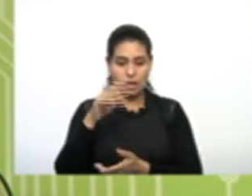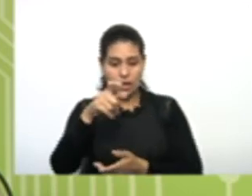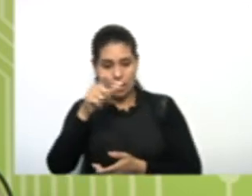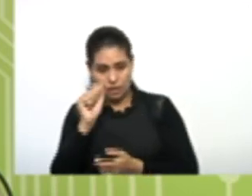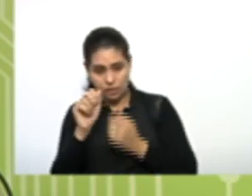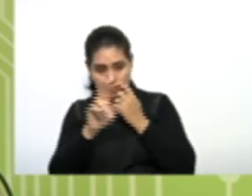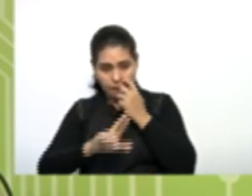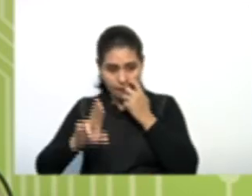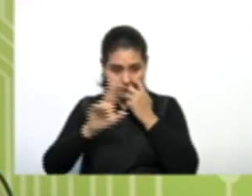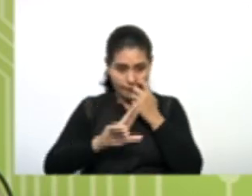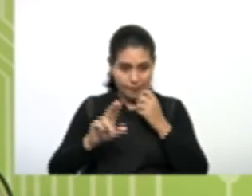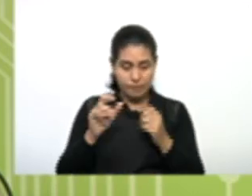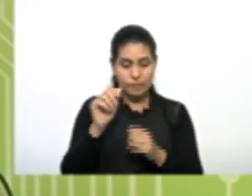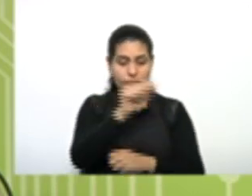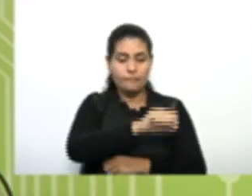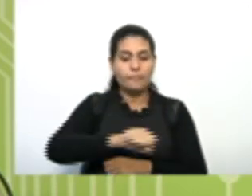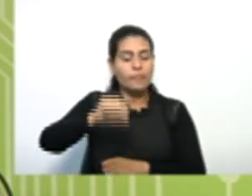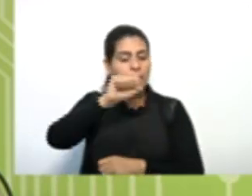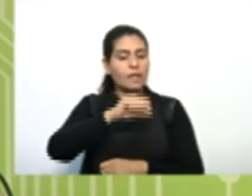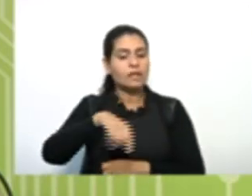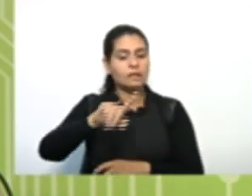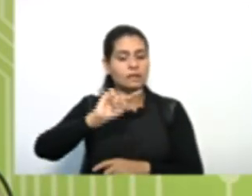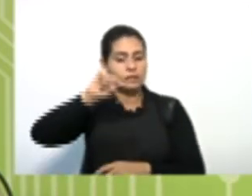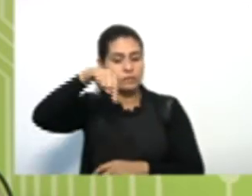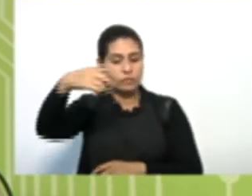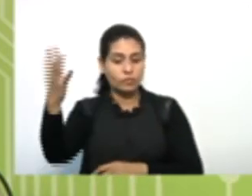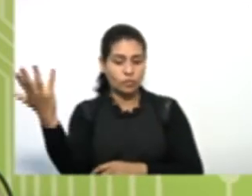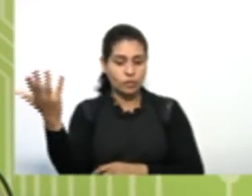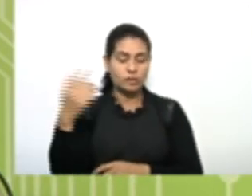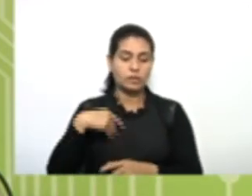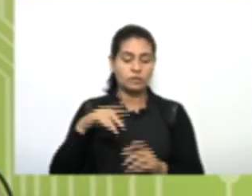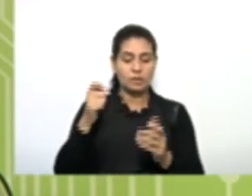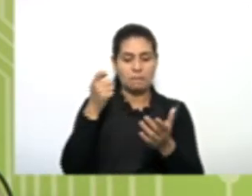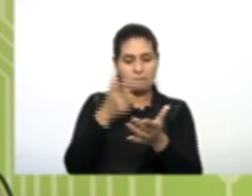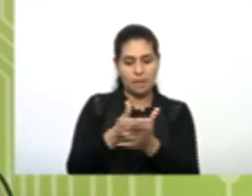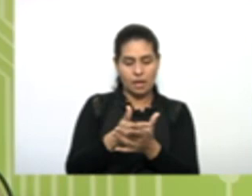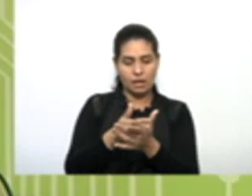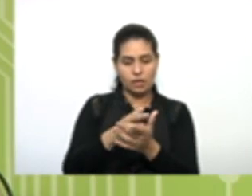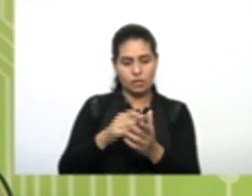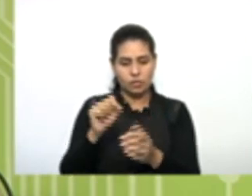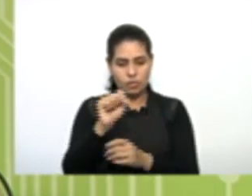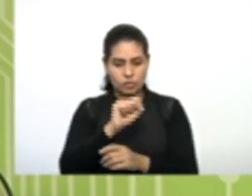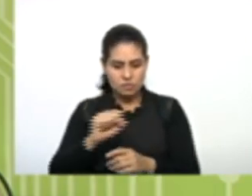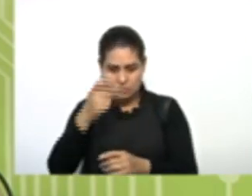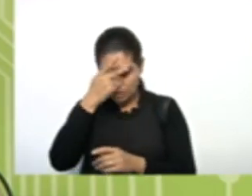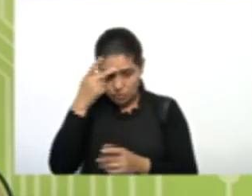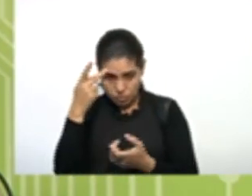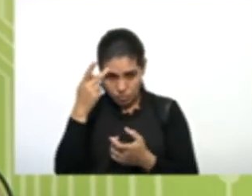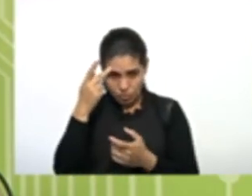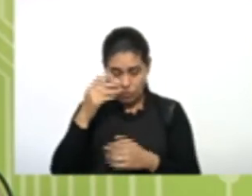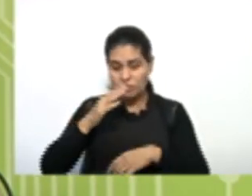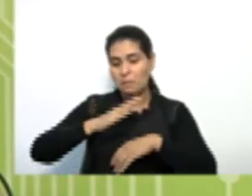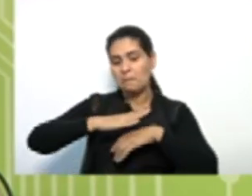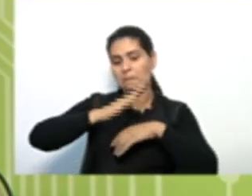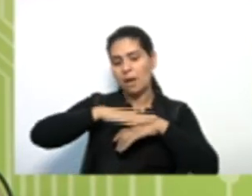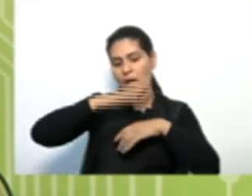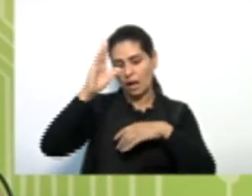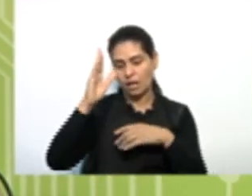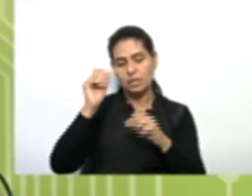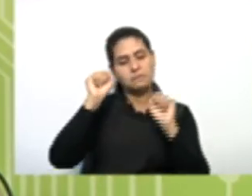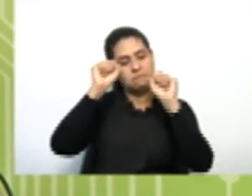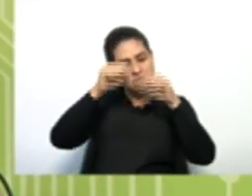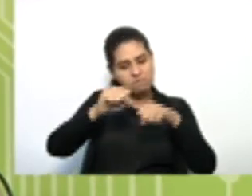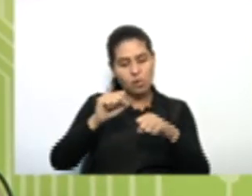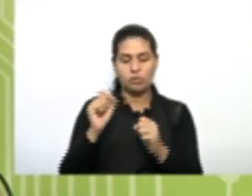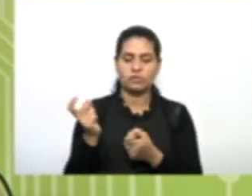for utilizar nessa sociedade, e quando esses pagamentos que foram feitos pelos sócios for exceder os custos, a gente